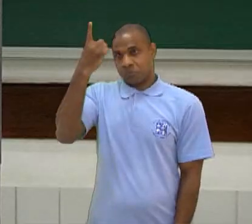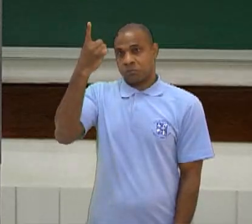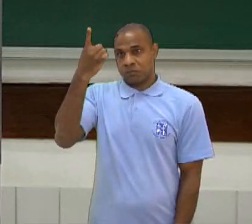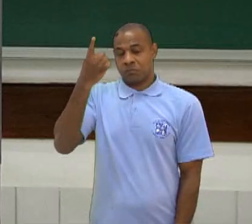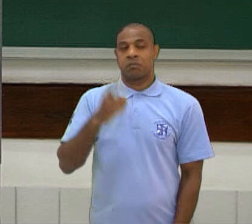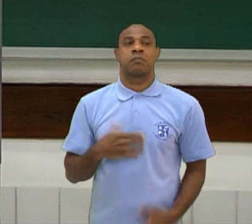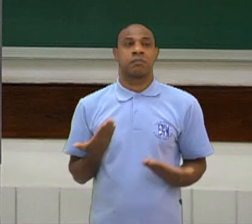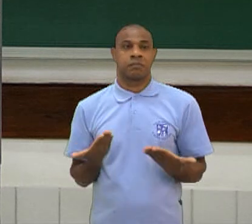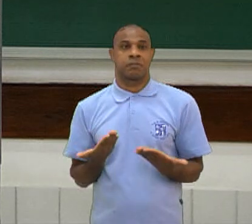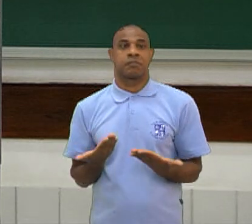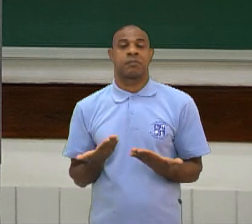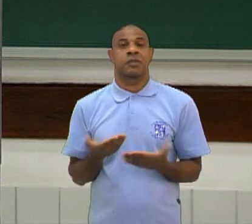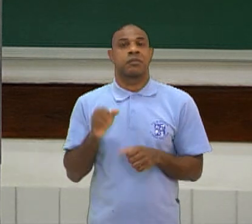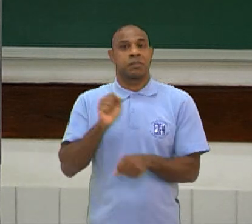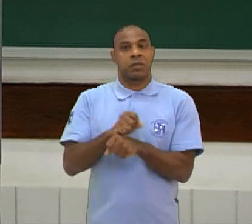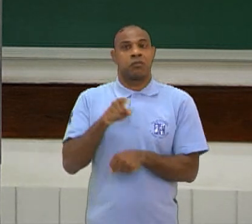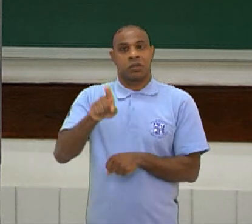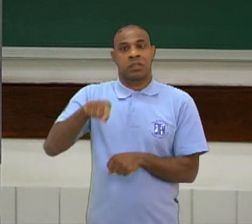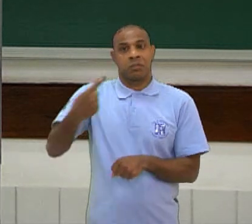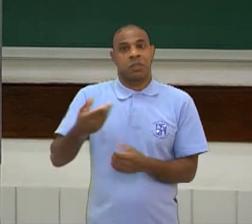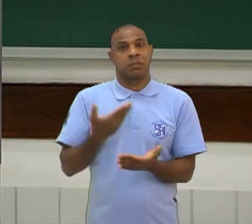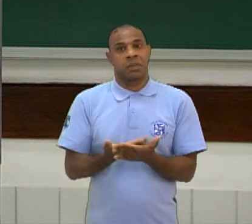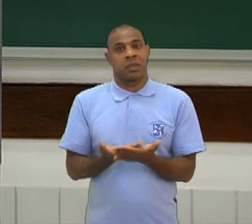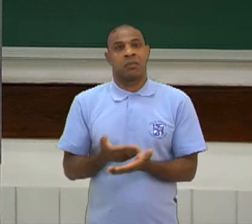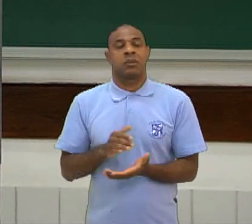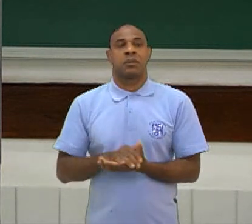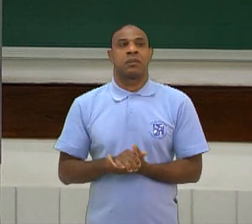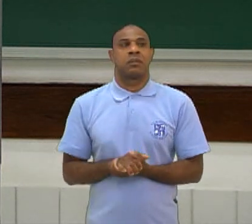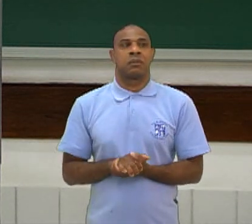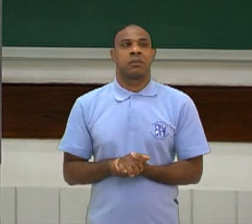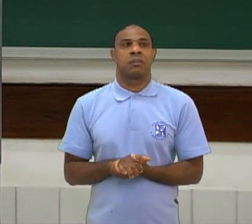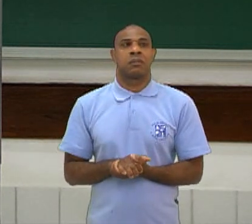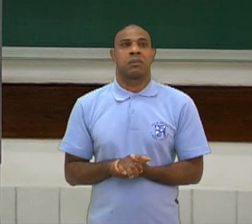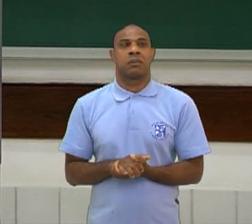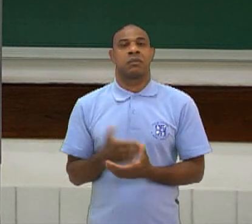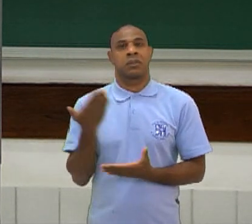Ok? Espero vocês na próxima aula. Até lá! Tá aí as